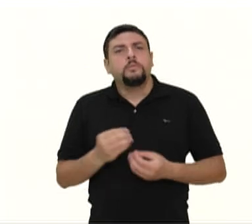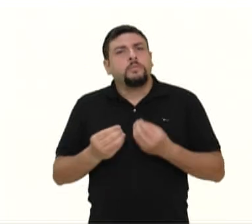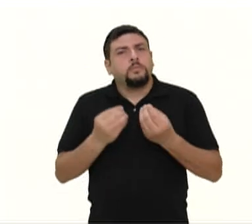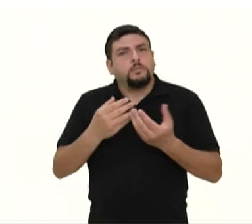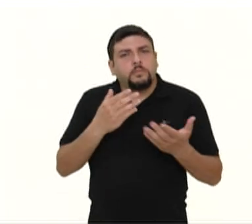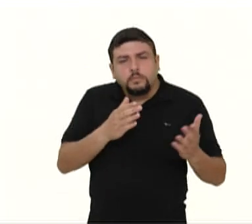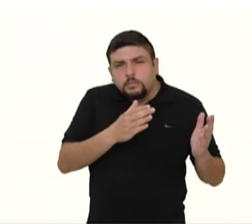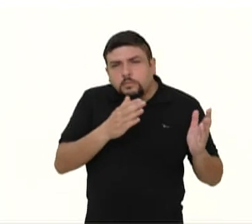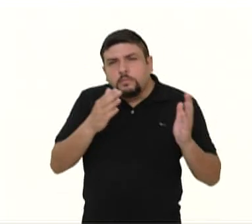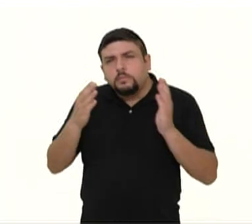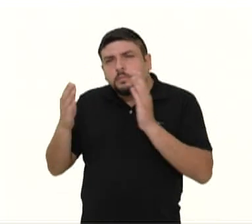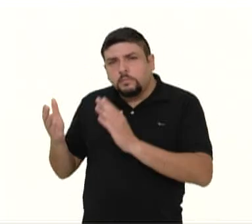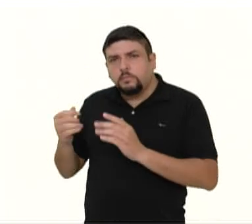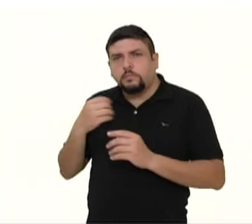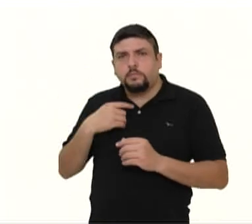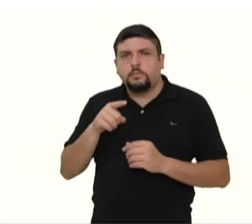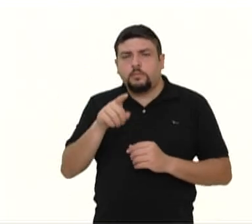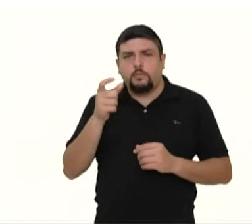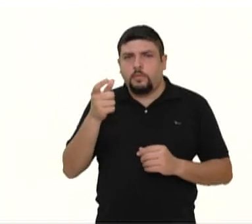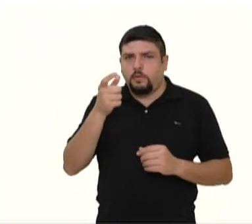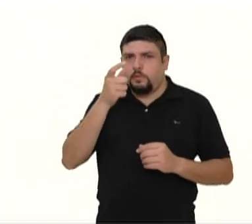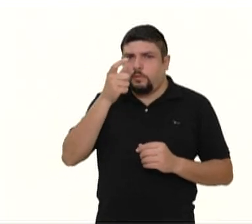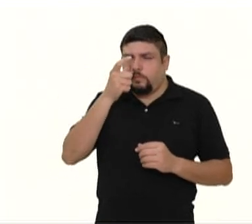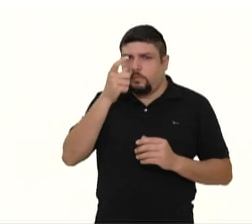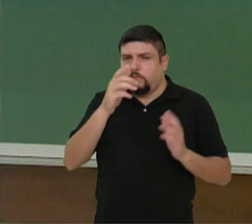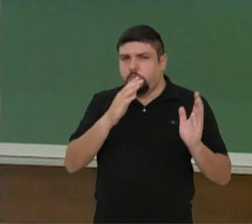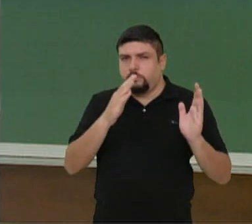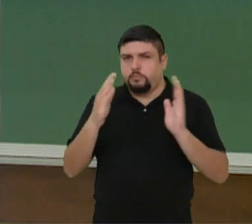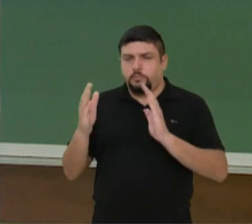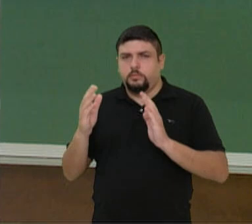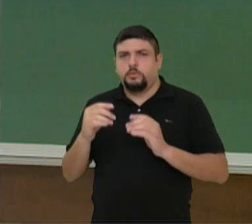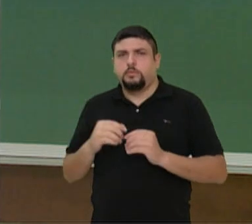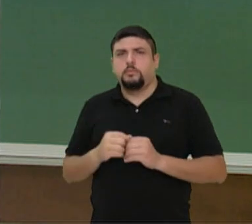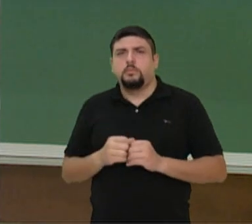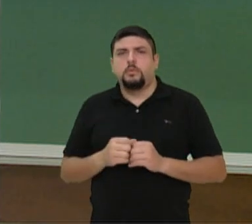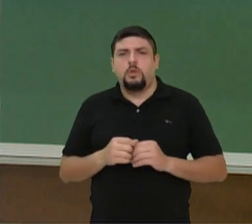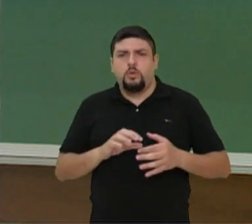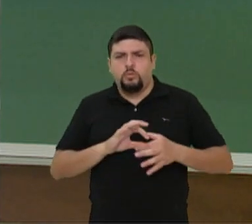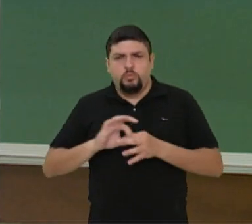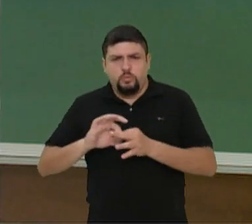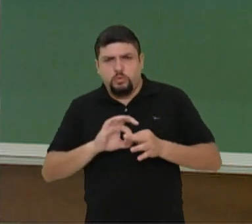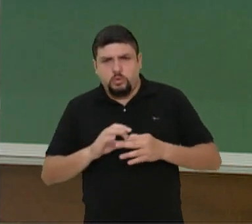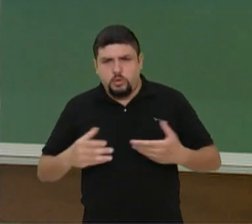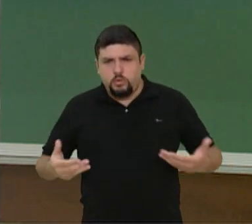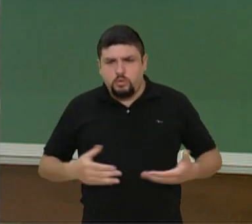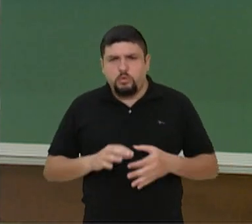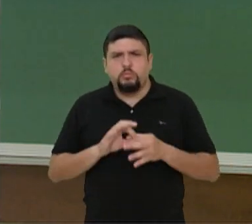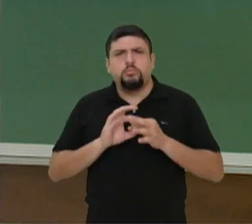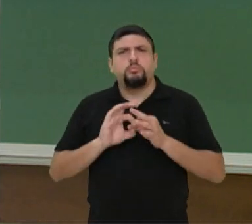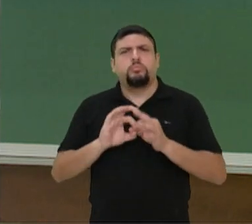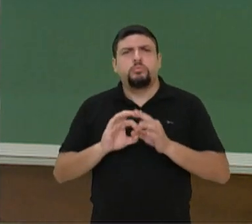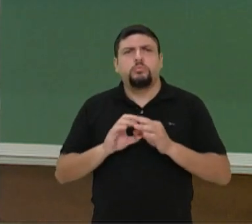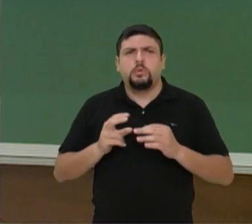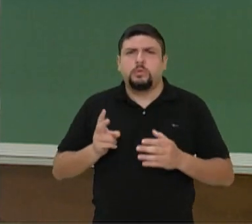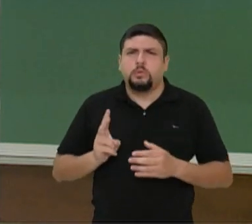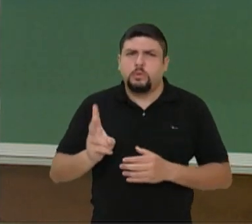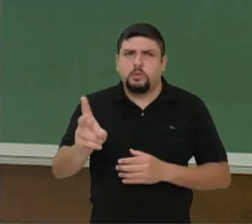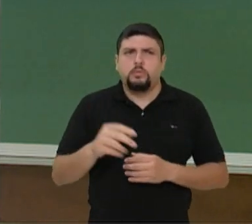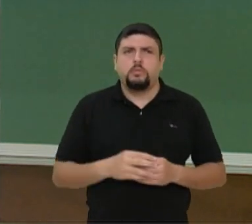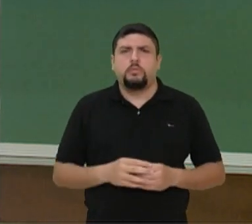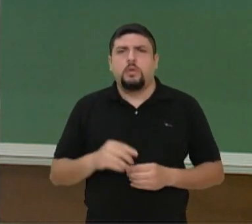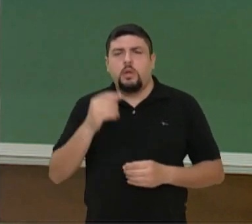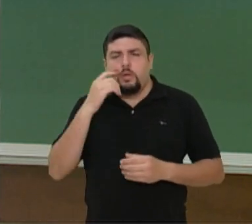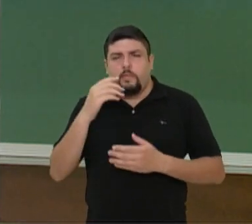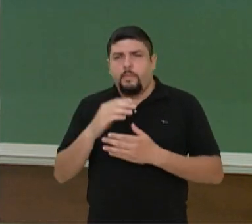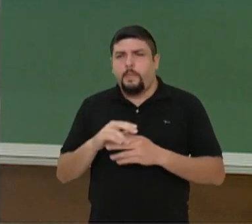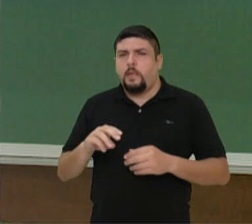bastante e numa atividade você vai ver ela toda, estava escrito assim, ó, Unidos hoje, unidos sempre, e o mapa das três Américas, América do Norte, América